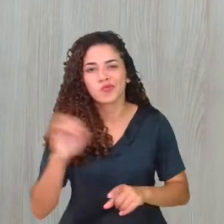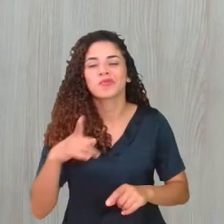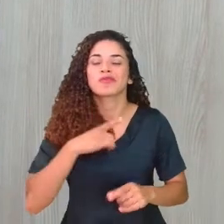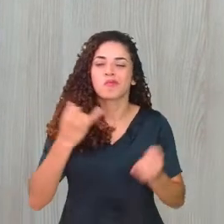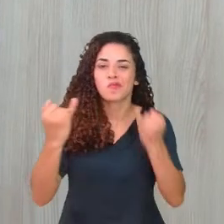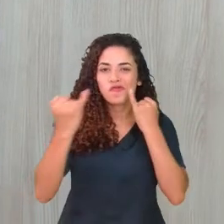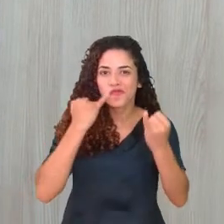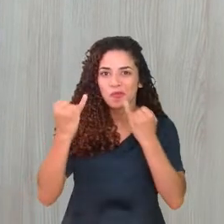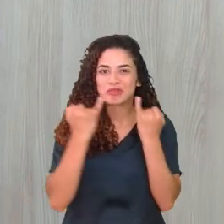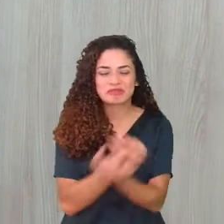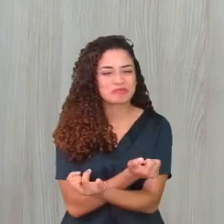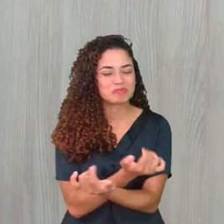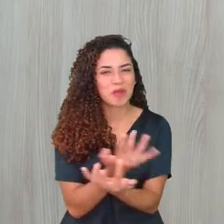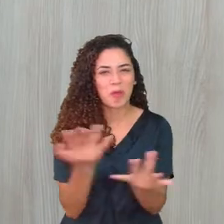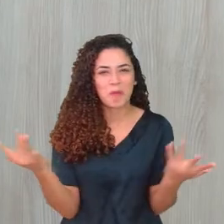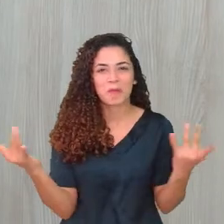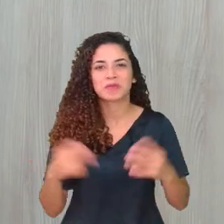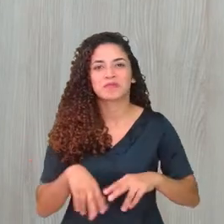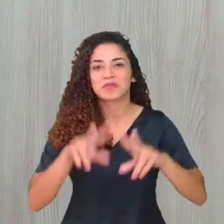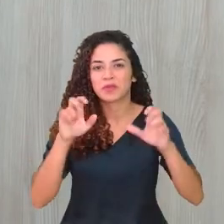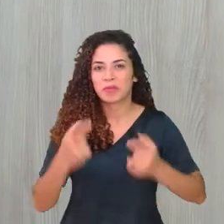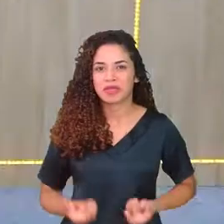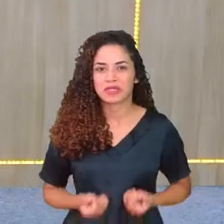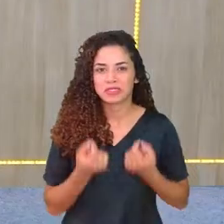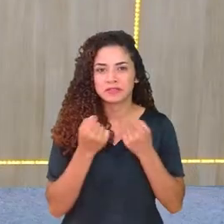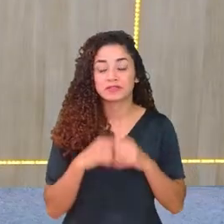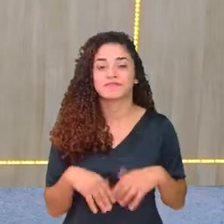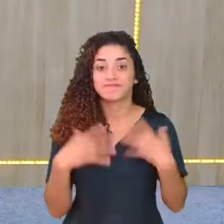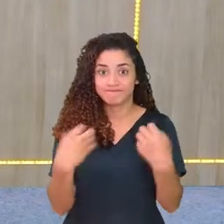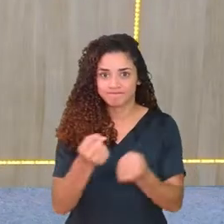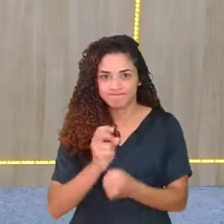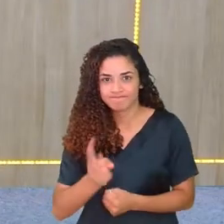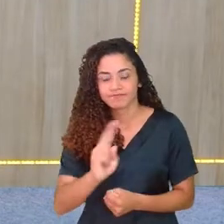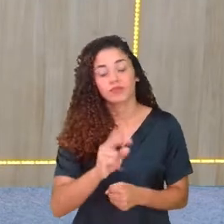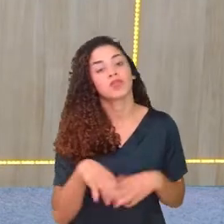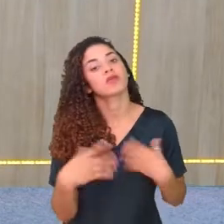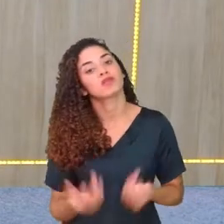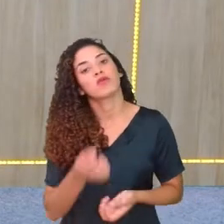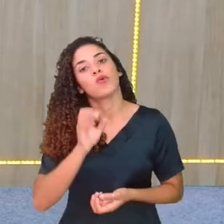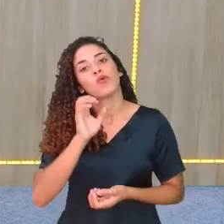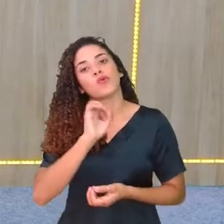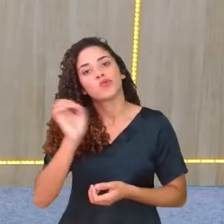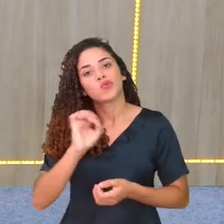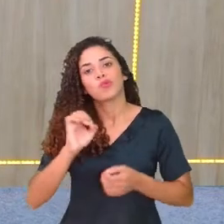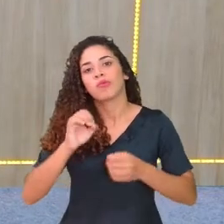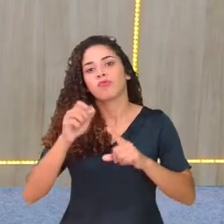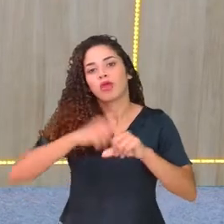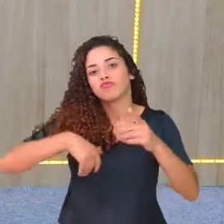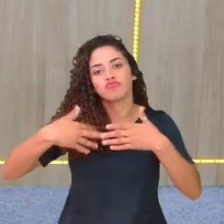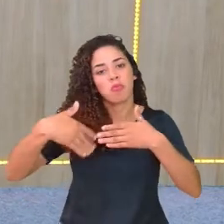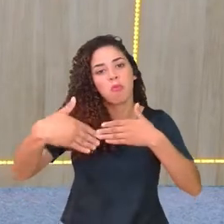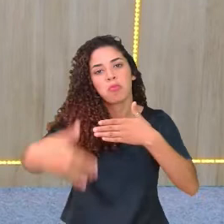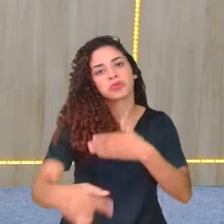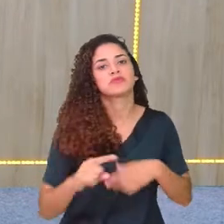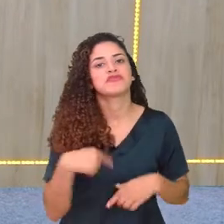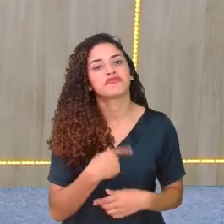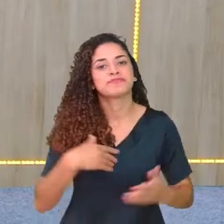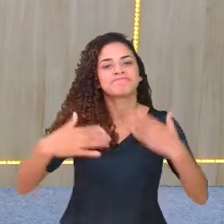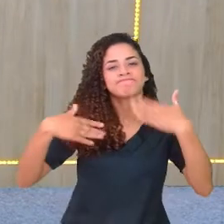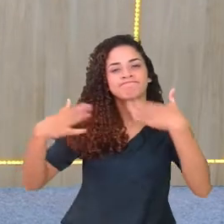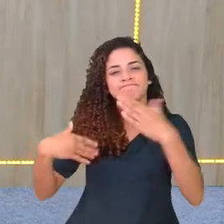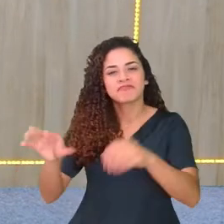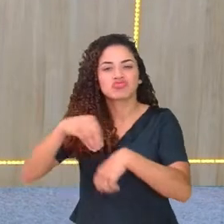informação sobre isso, tá certo? Vamos lá, professora Isabel. Vamos sim, Cláudia. Então, durante todo o mês, nós vamos conversar aqui, vamos dar algumas dicas,